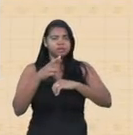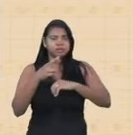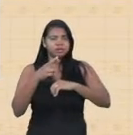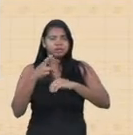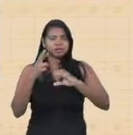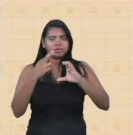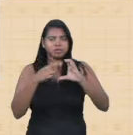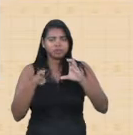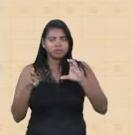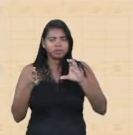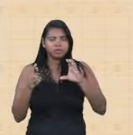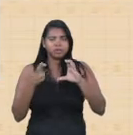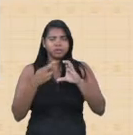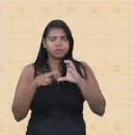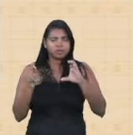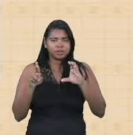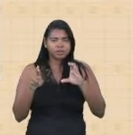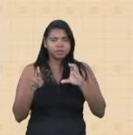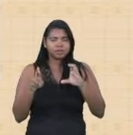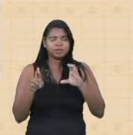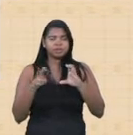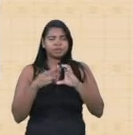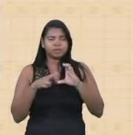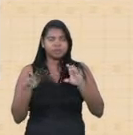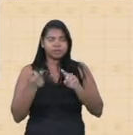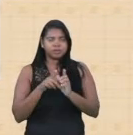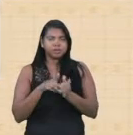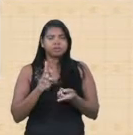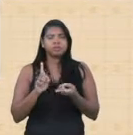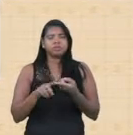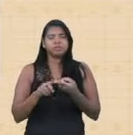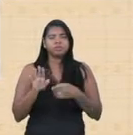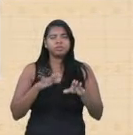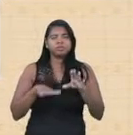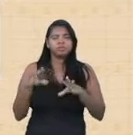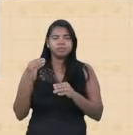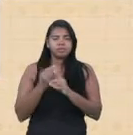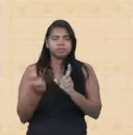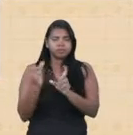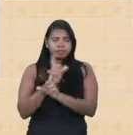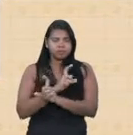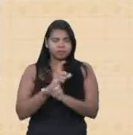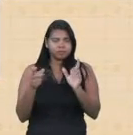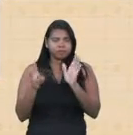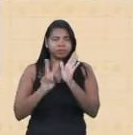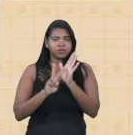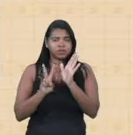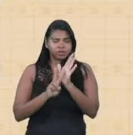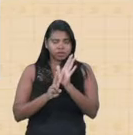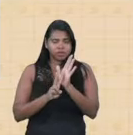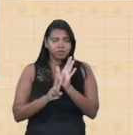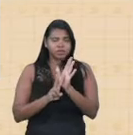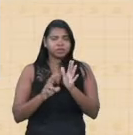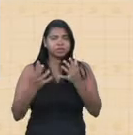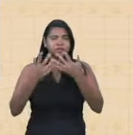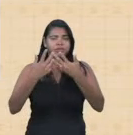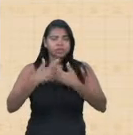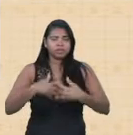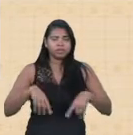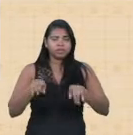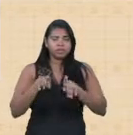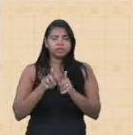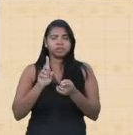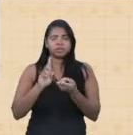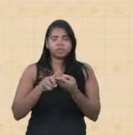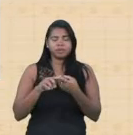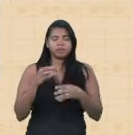energia cinética, tá? Se liga nisso. Que é mv ao quadrado sobre 2. Energia cinética. Cinética. A gente está falando de força centrípeta.